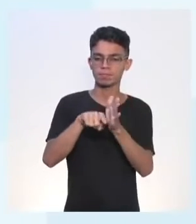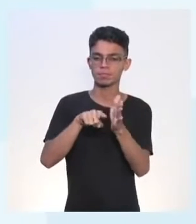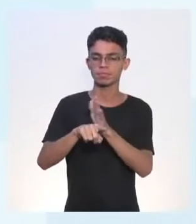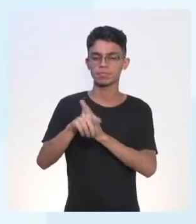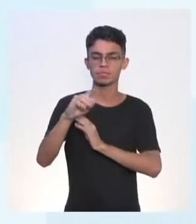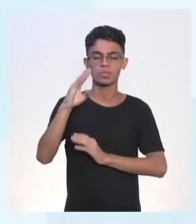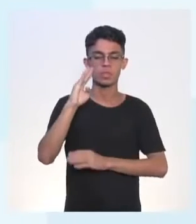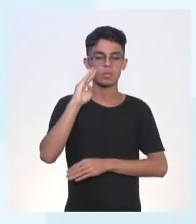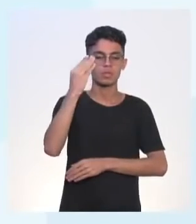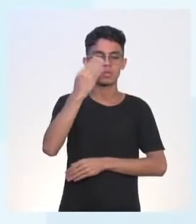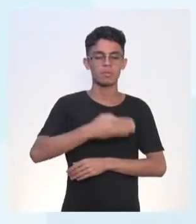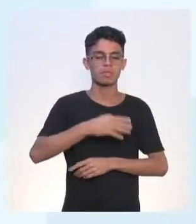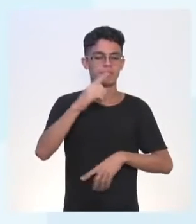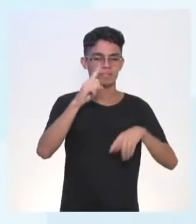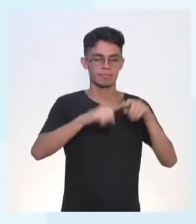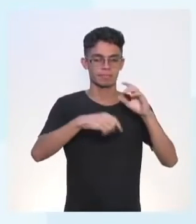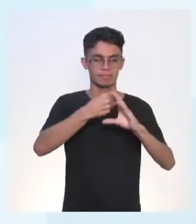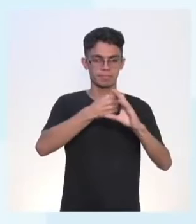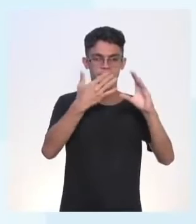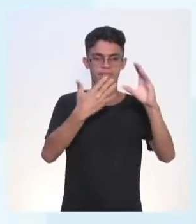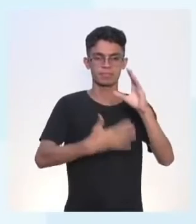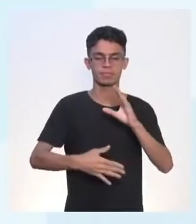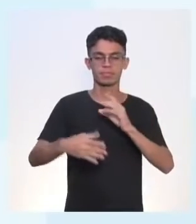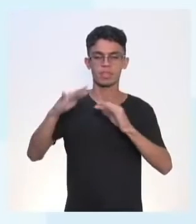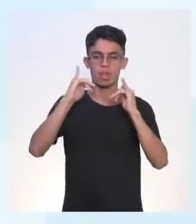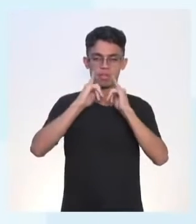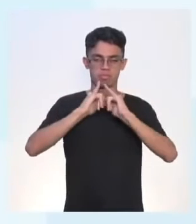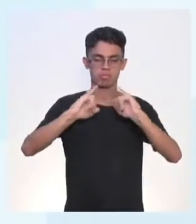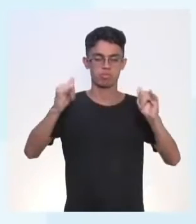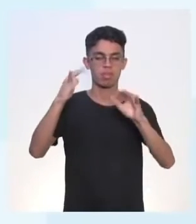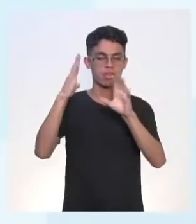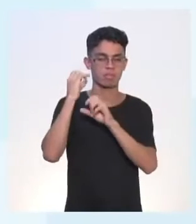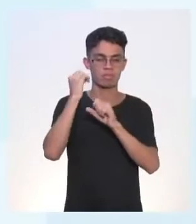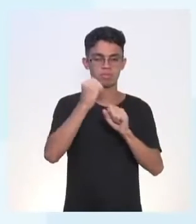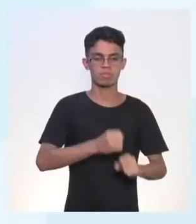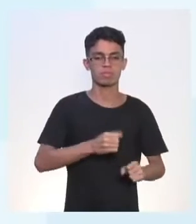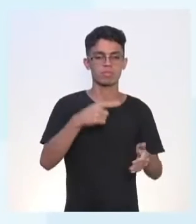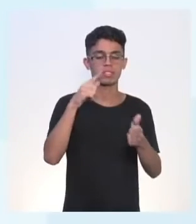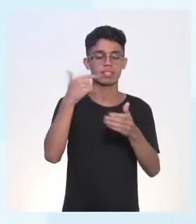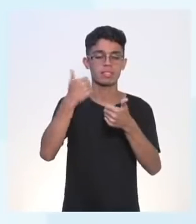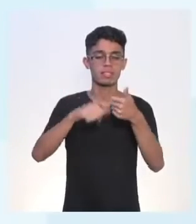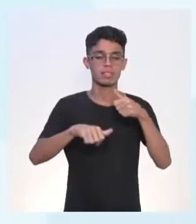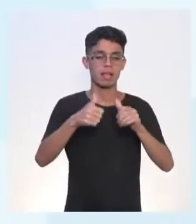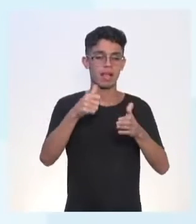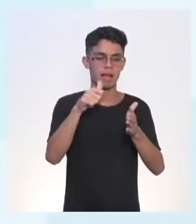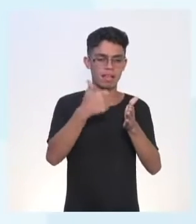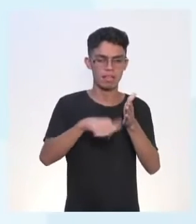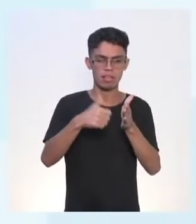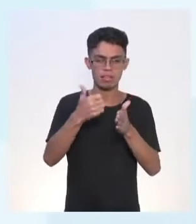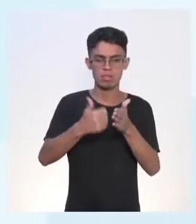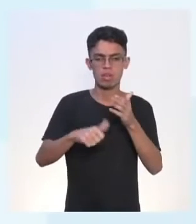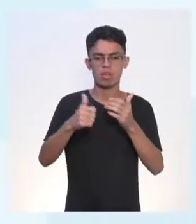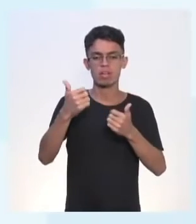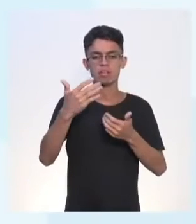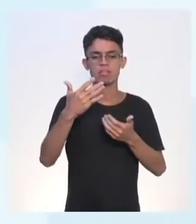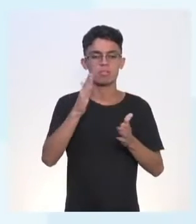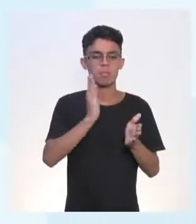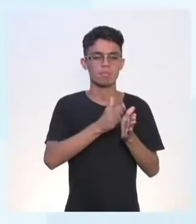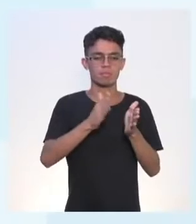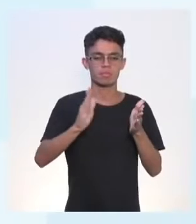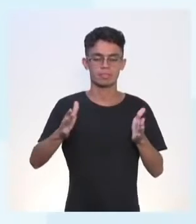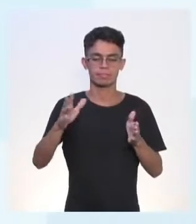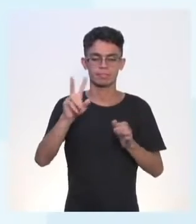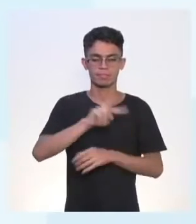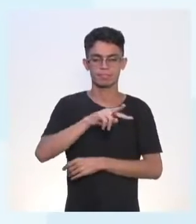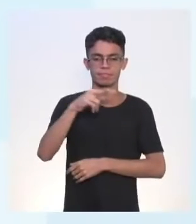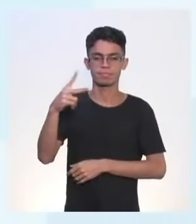e características da proclamação da República, analisar e avaliar os processos de transição e